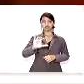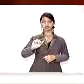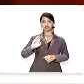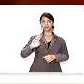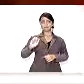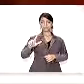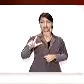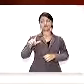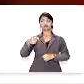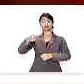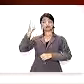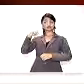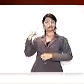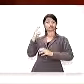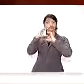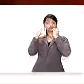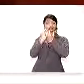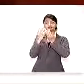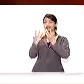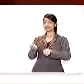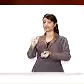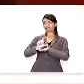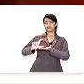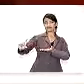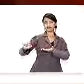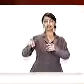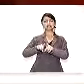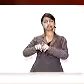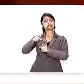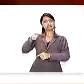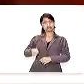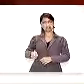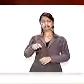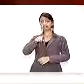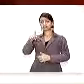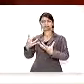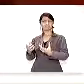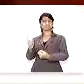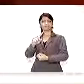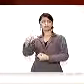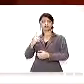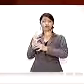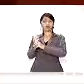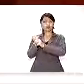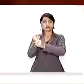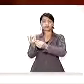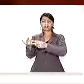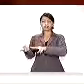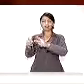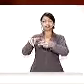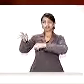acordon da segunda câmara que negou provimento ao recurso contra sentença que julgou regular a prestação de contas de Repasses